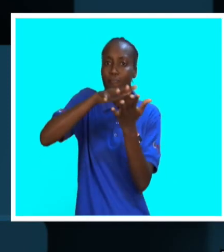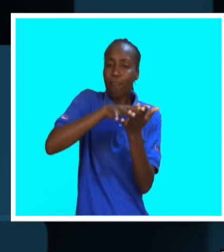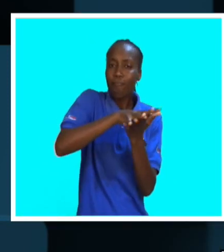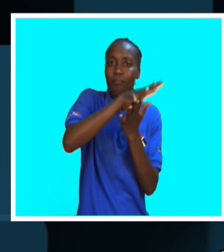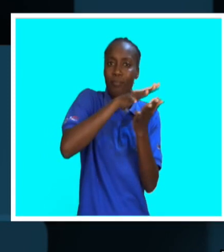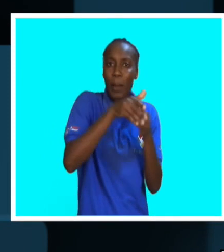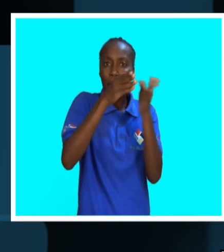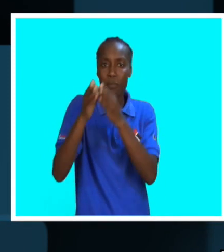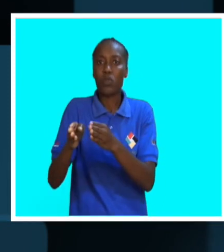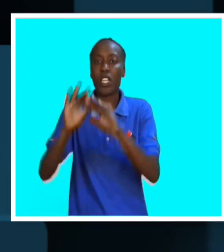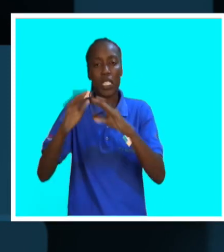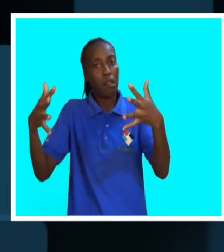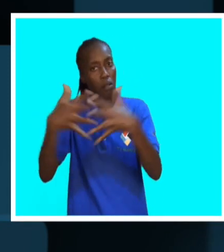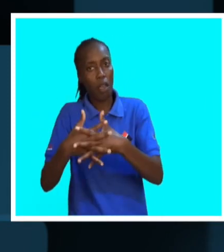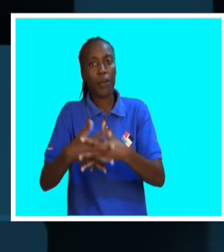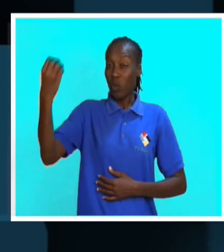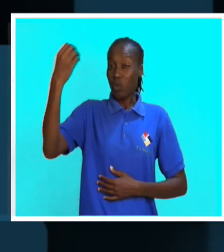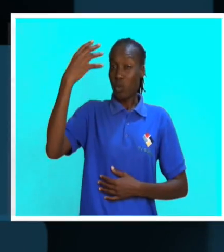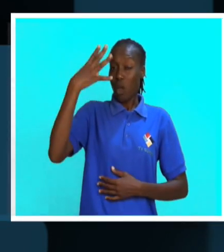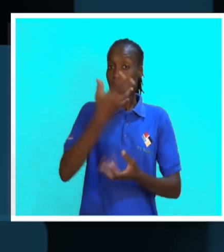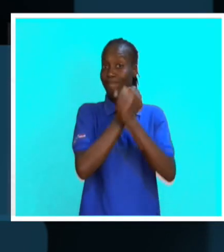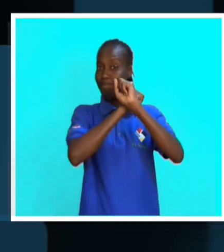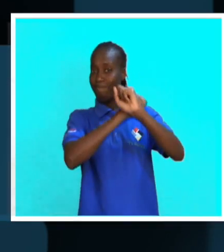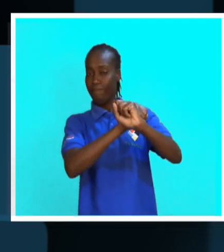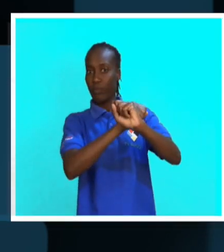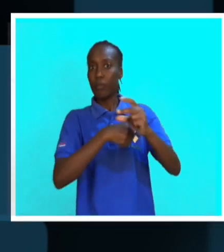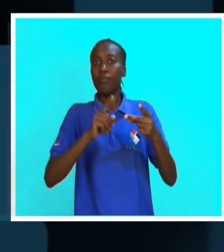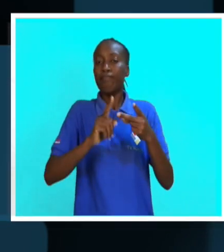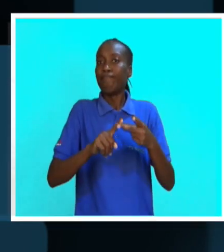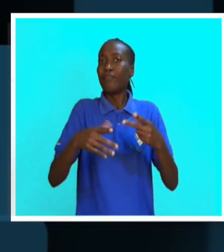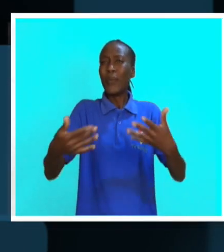procuro clarificar para todas elas. E evitar o sol,